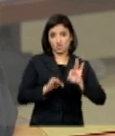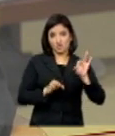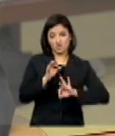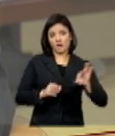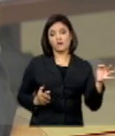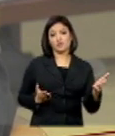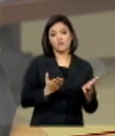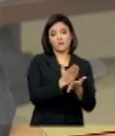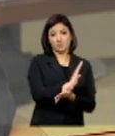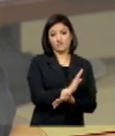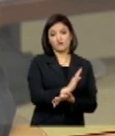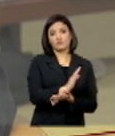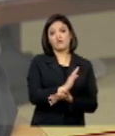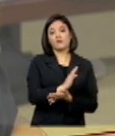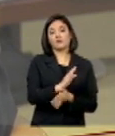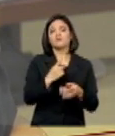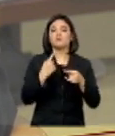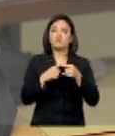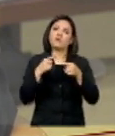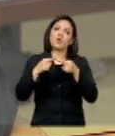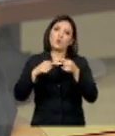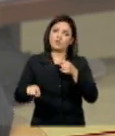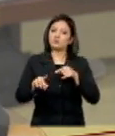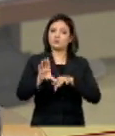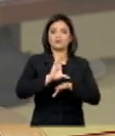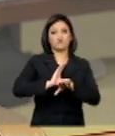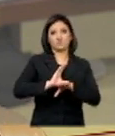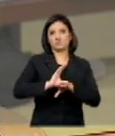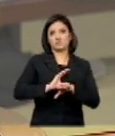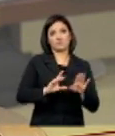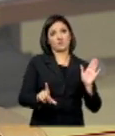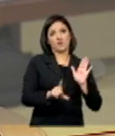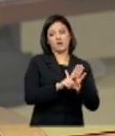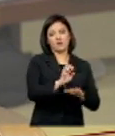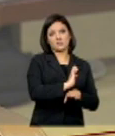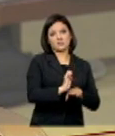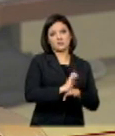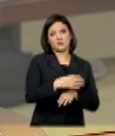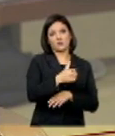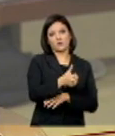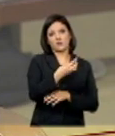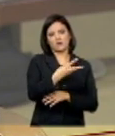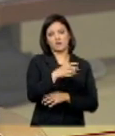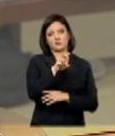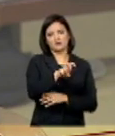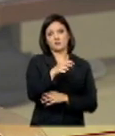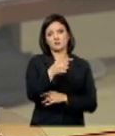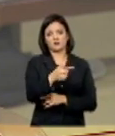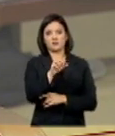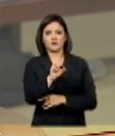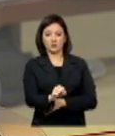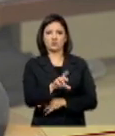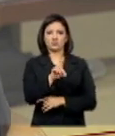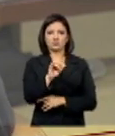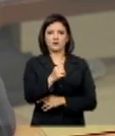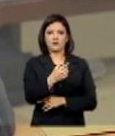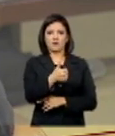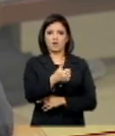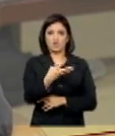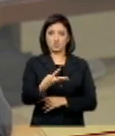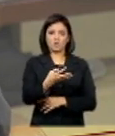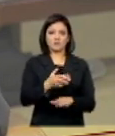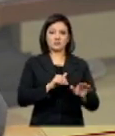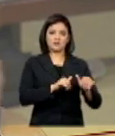para declarar a inconstitucionalidade da lei estadual 13 588 de 14 setembro de 2016 o